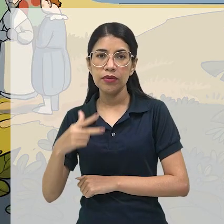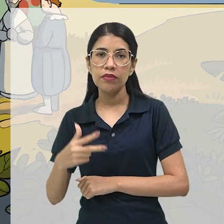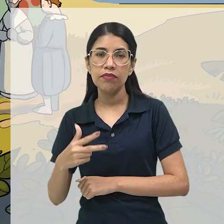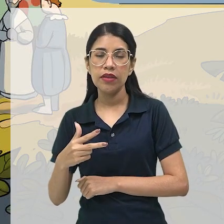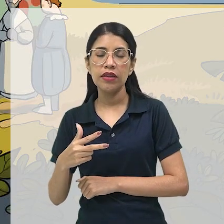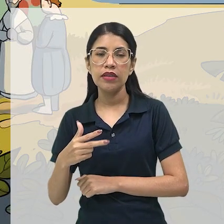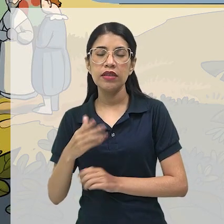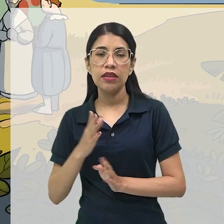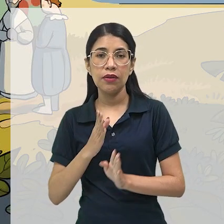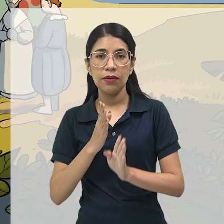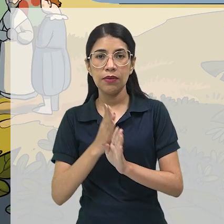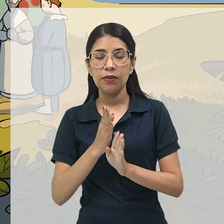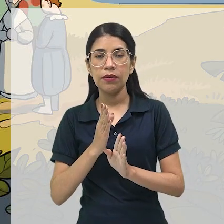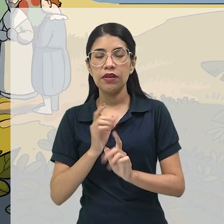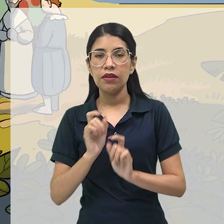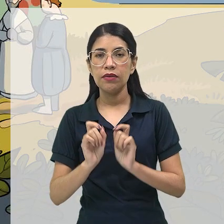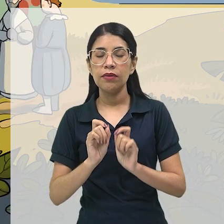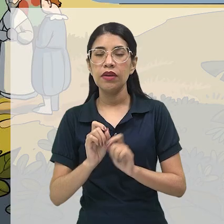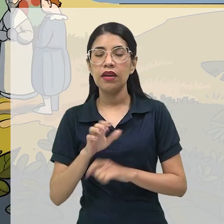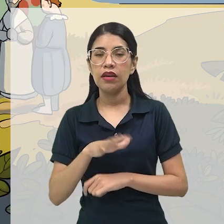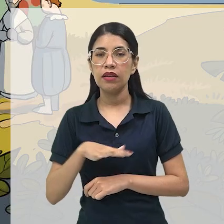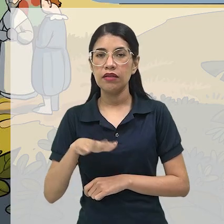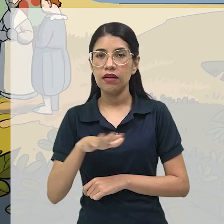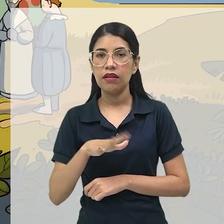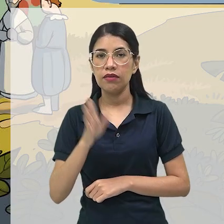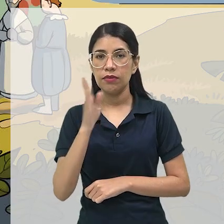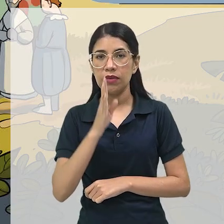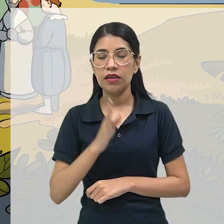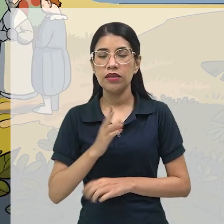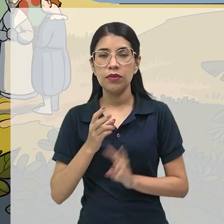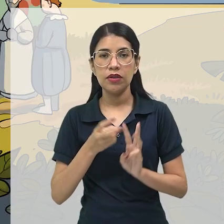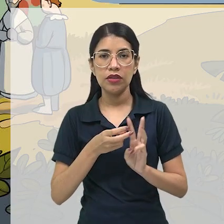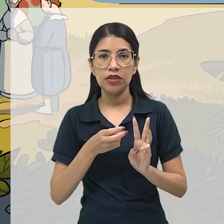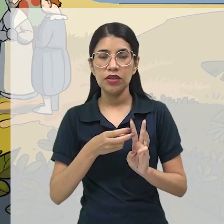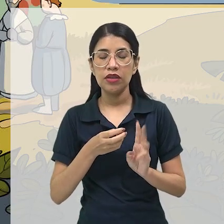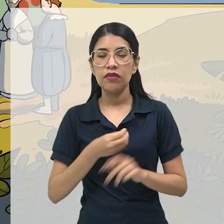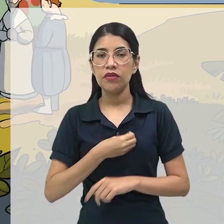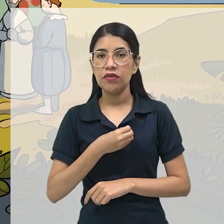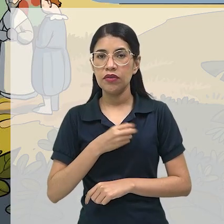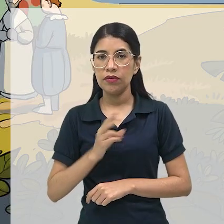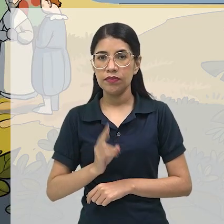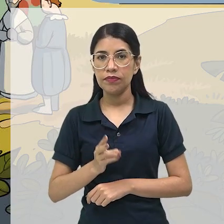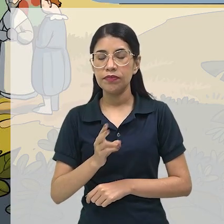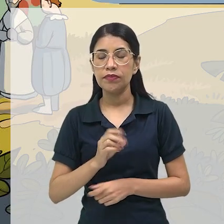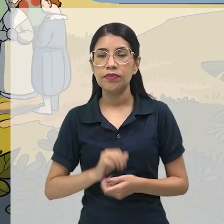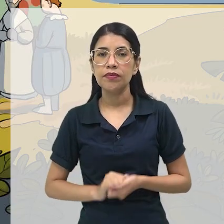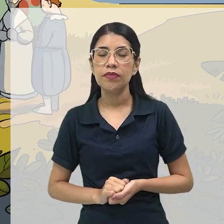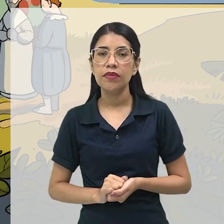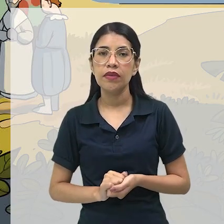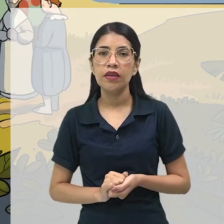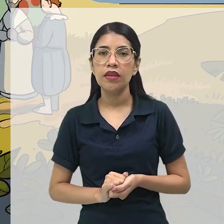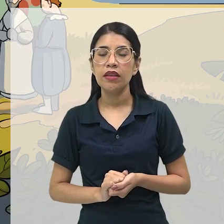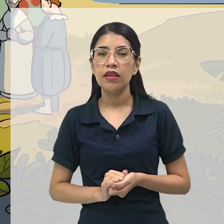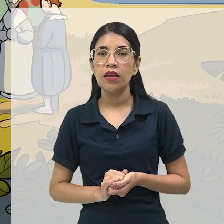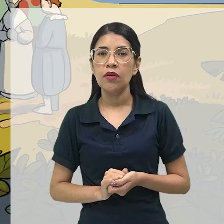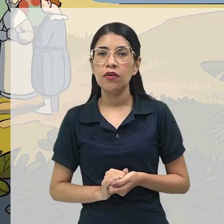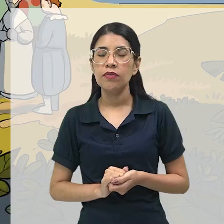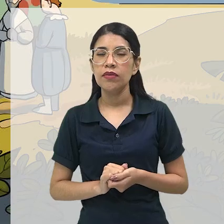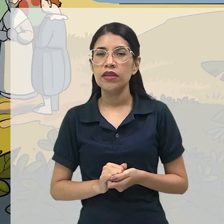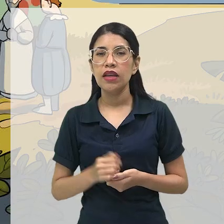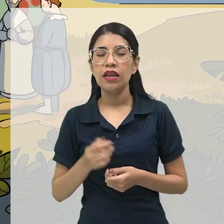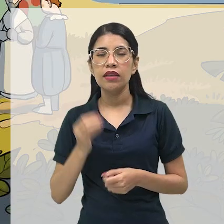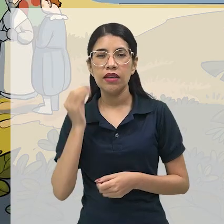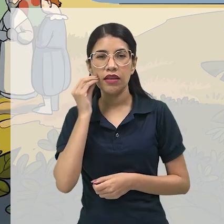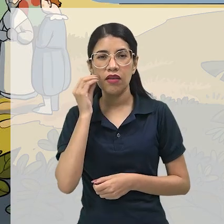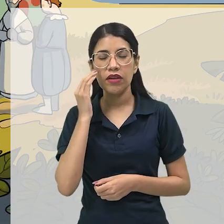chegaram, encontraram nosso solo brasileiro com os indígenas que já habitavam aqui. E eles começaram a querer entender o